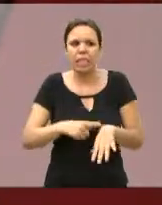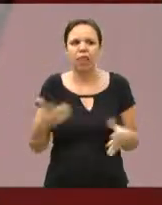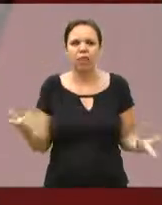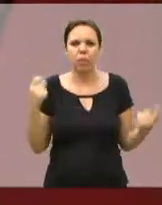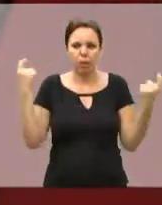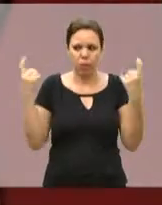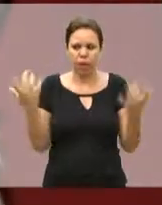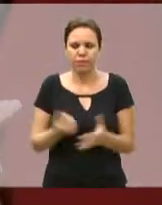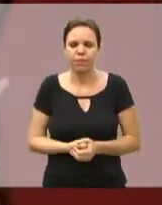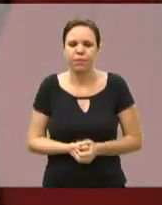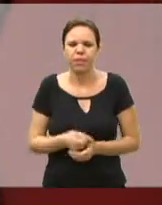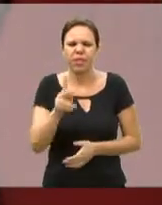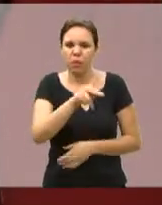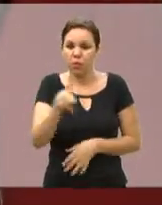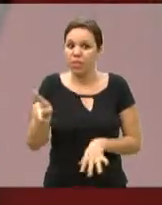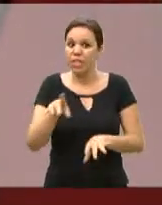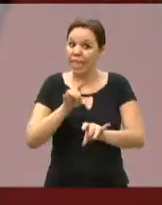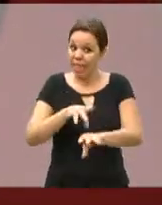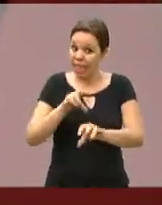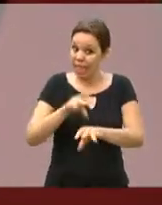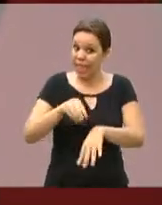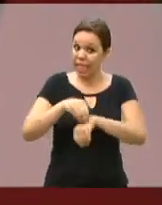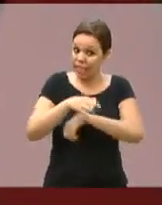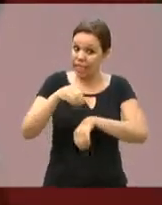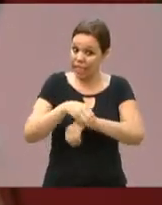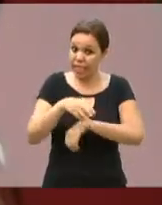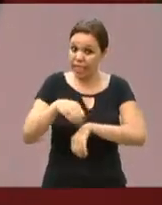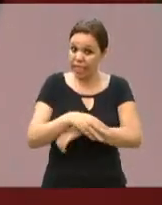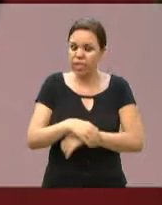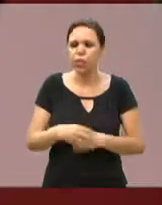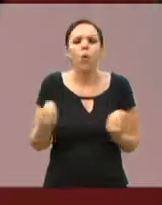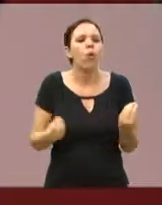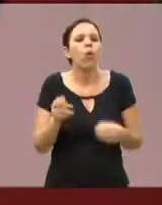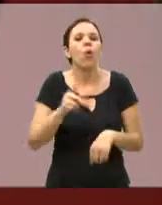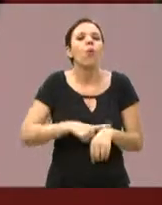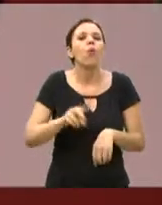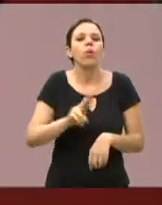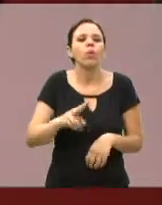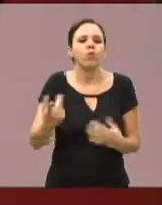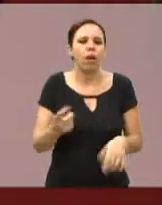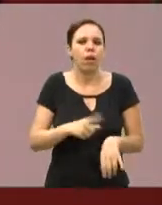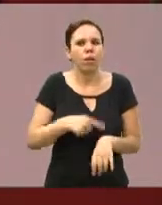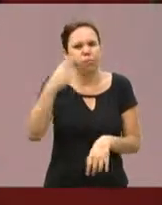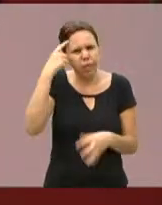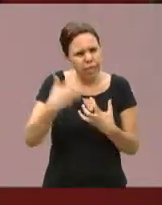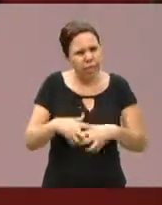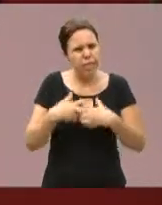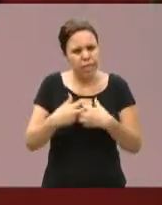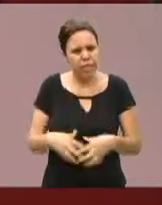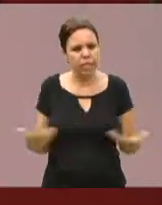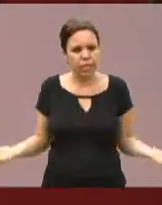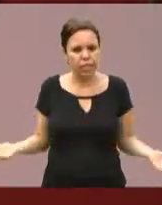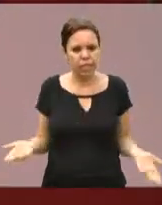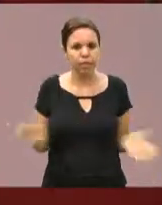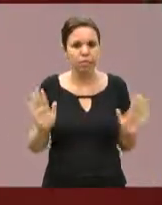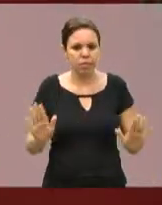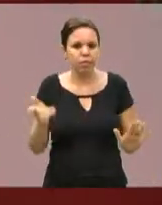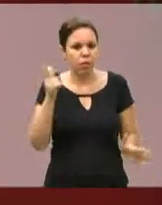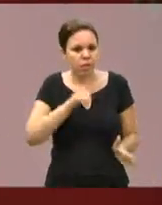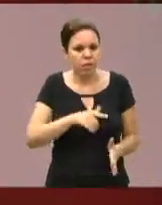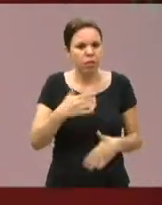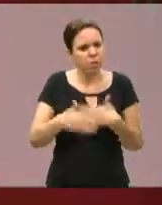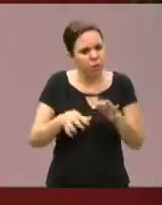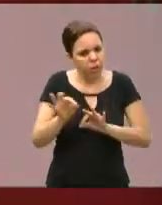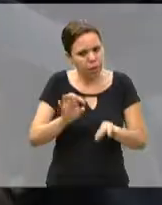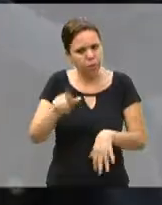né? Porque o professor dá muitas técnicas, né? Você sabe, tipo, que técnica que eu uso na hora? Você pensa muito, né? Mas tamo indo, né?